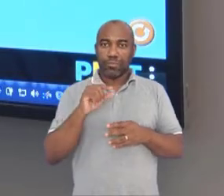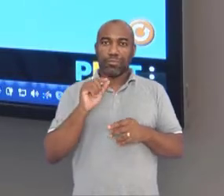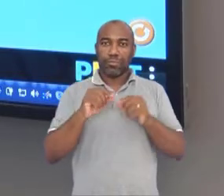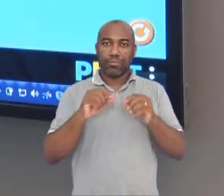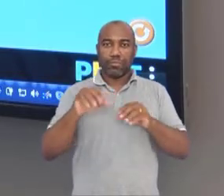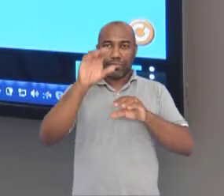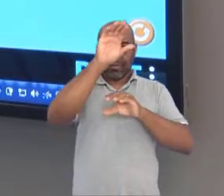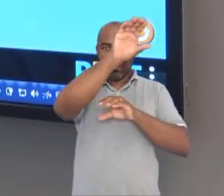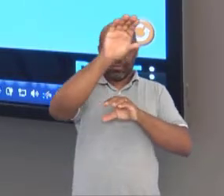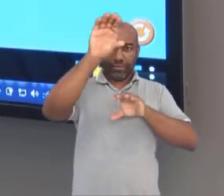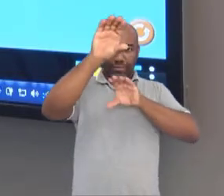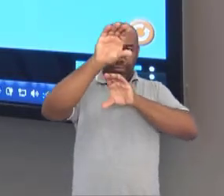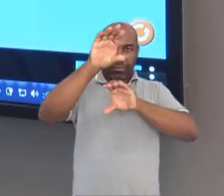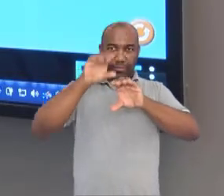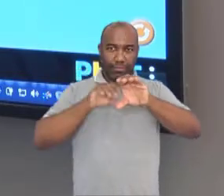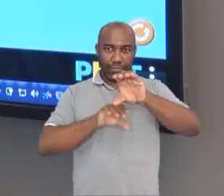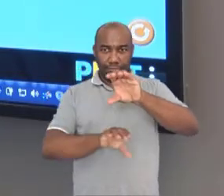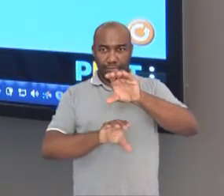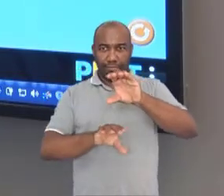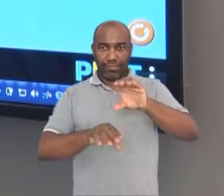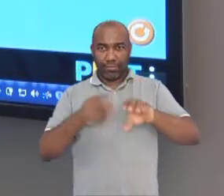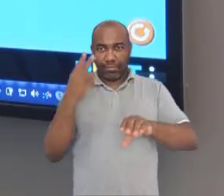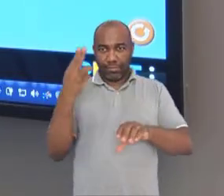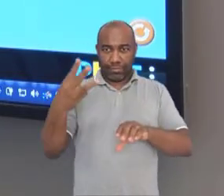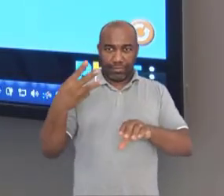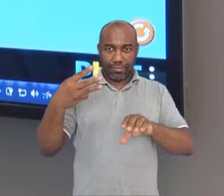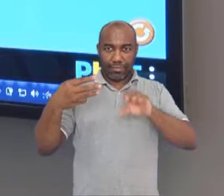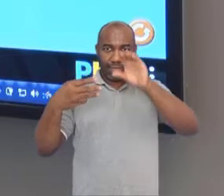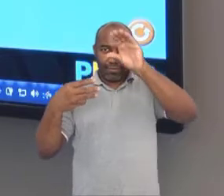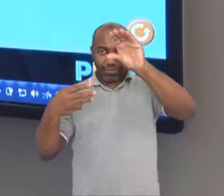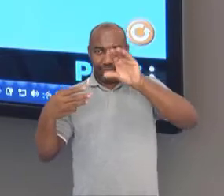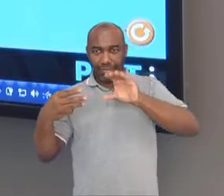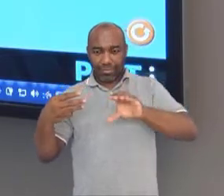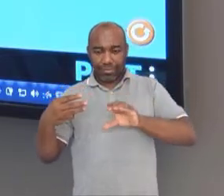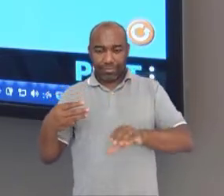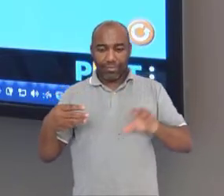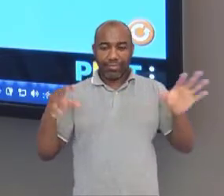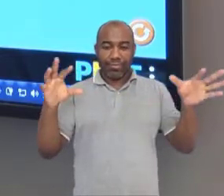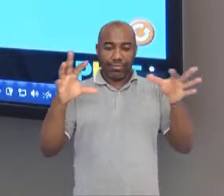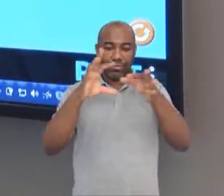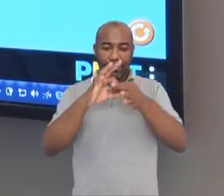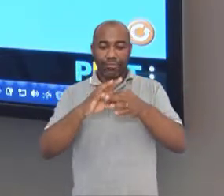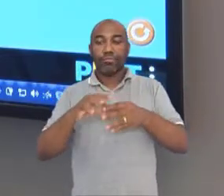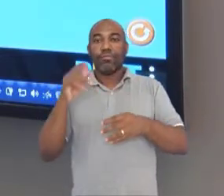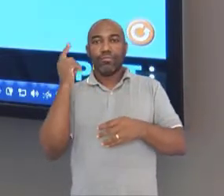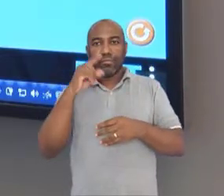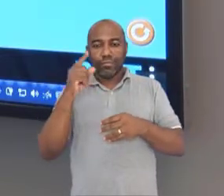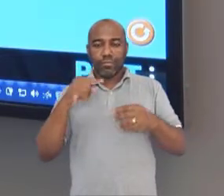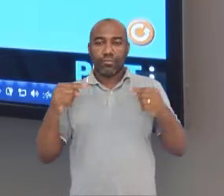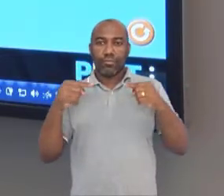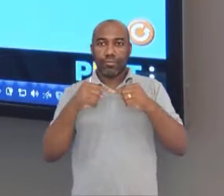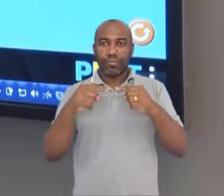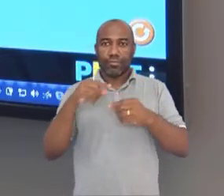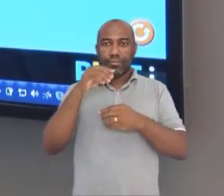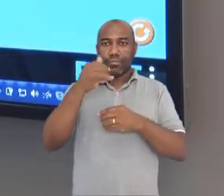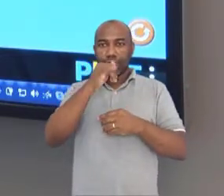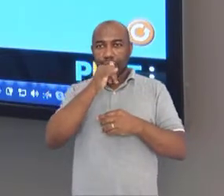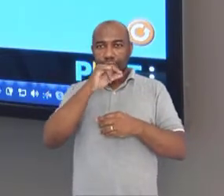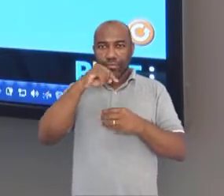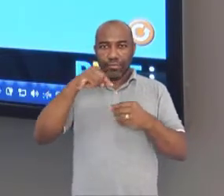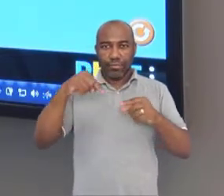em paralelo. O que fazer para que esse circuito tenha um movimento ordenado de elétrons? Eis a